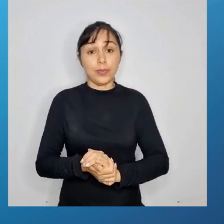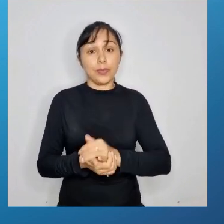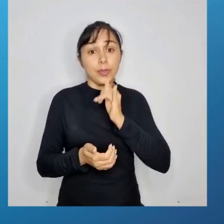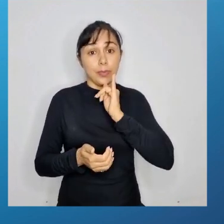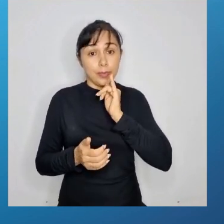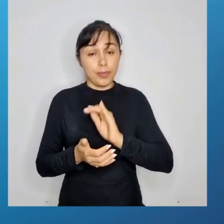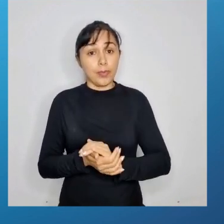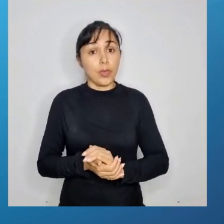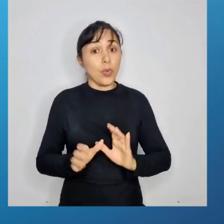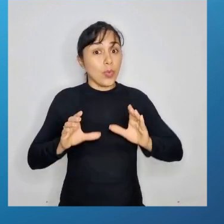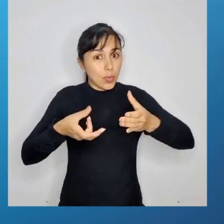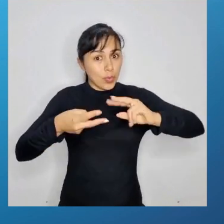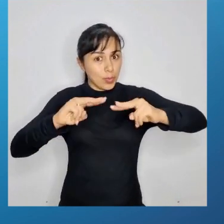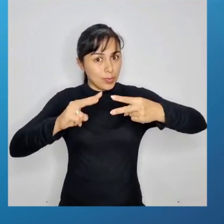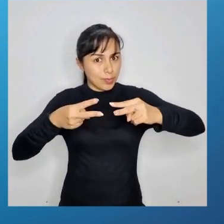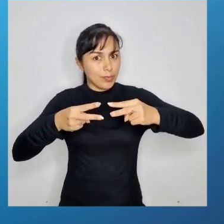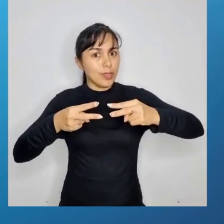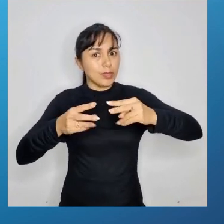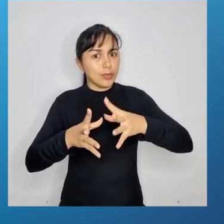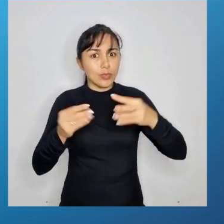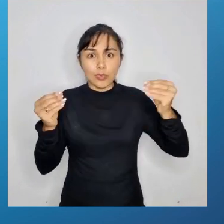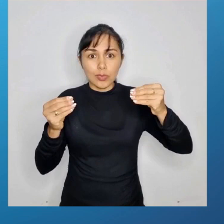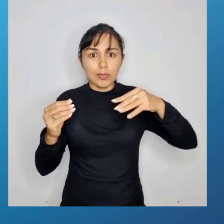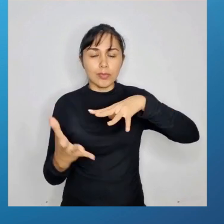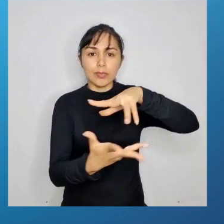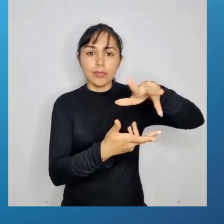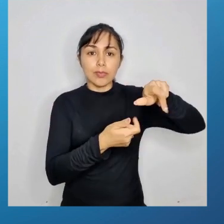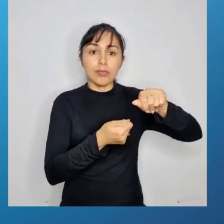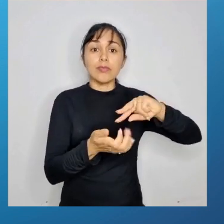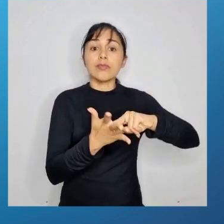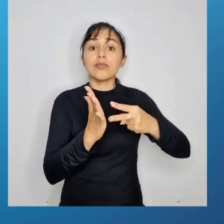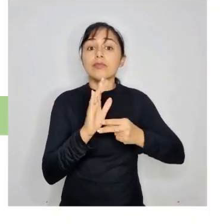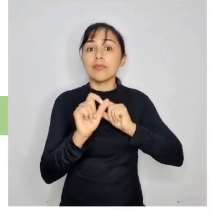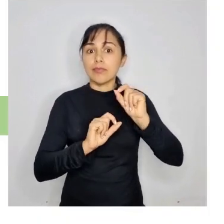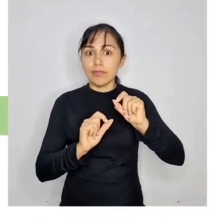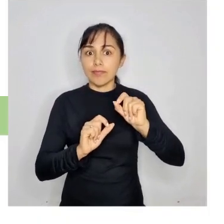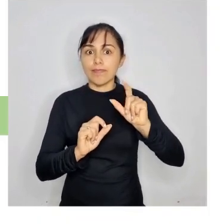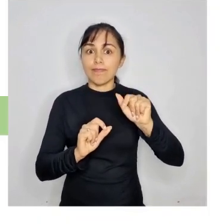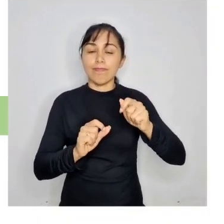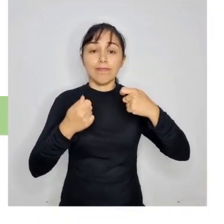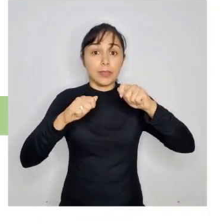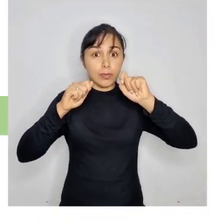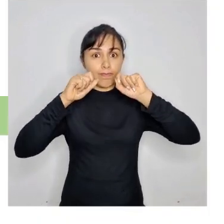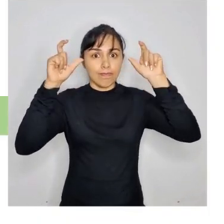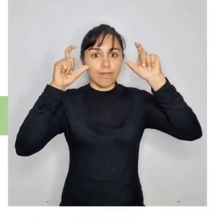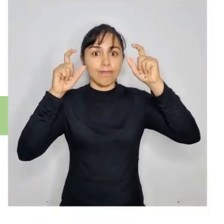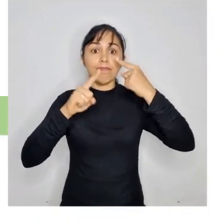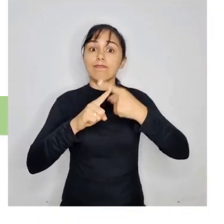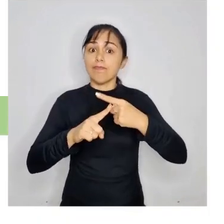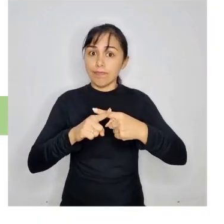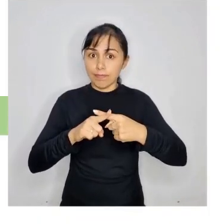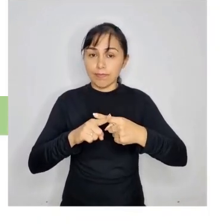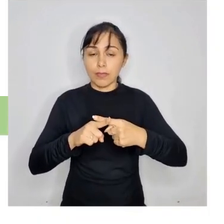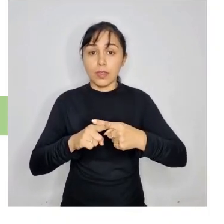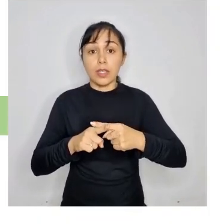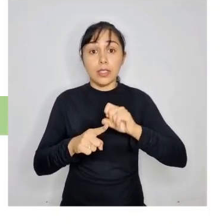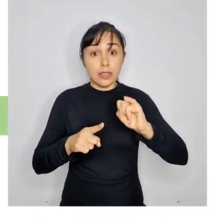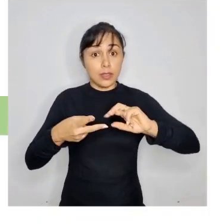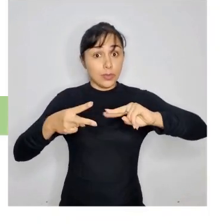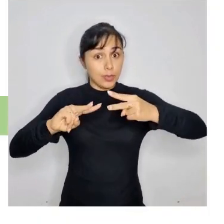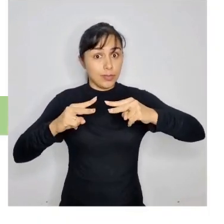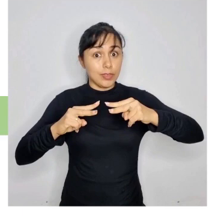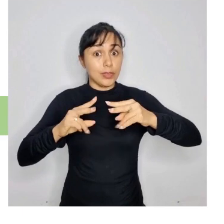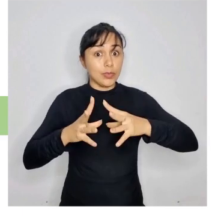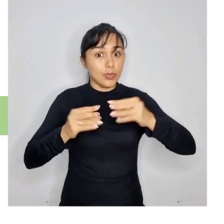estão desaparecendo no mundo. Aqui nós temos um alerta muito importante, porque se esses animais estão desaparecendo, é preciso um